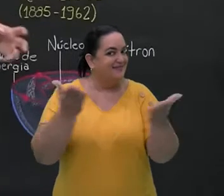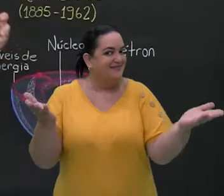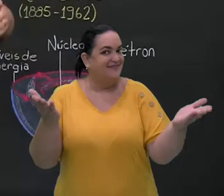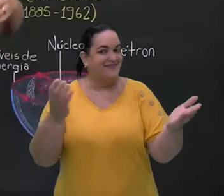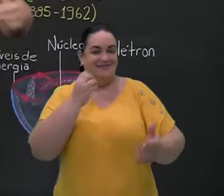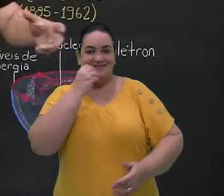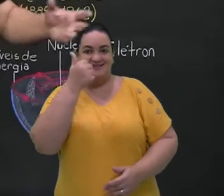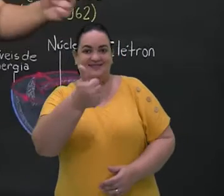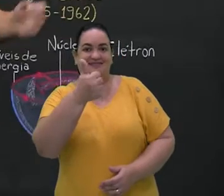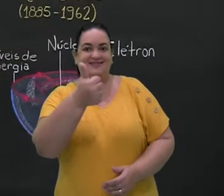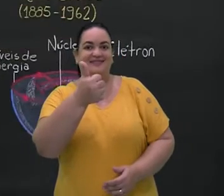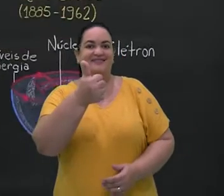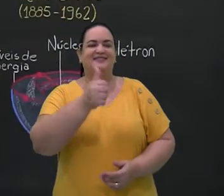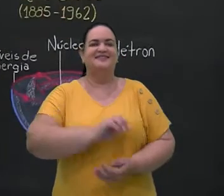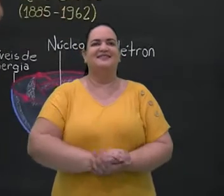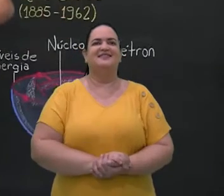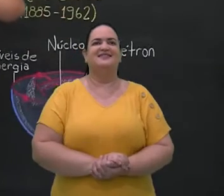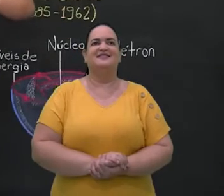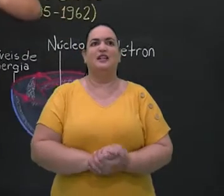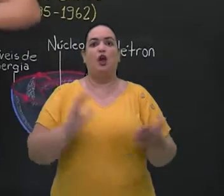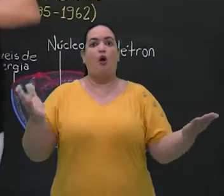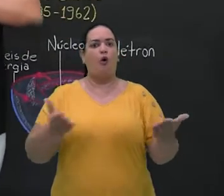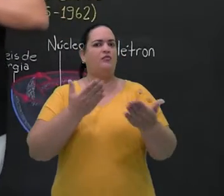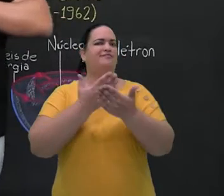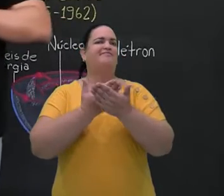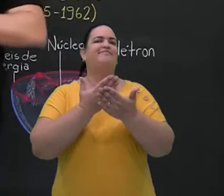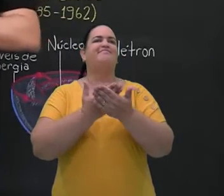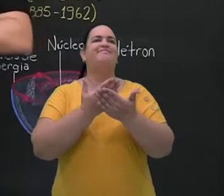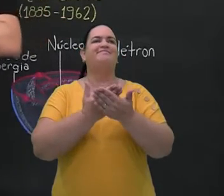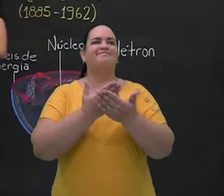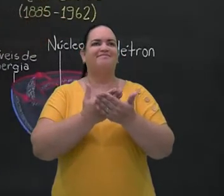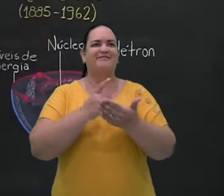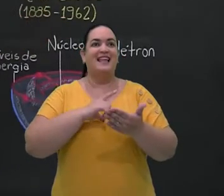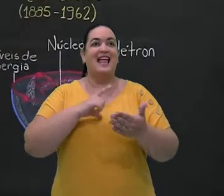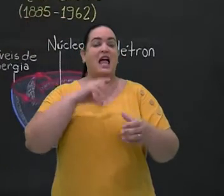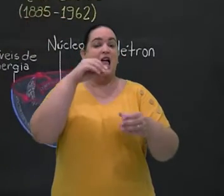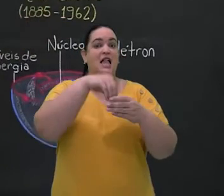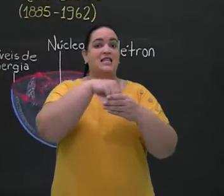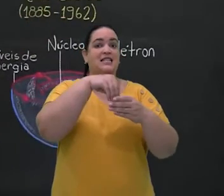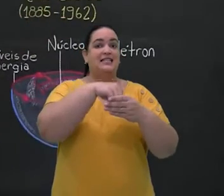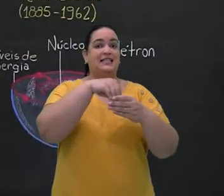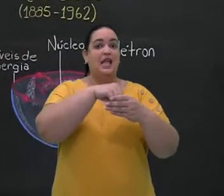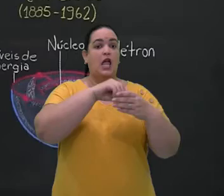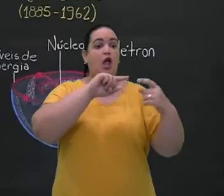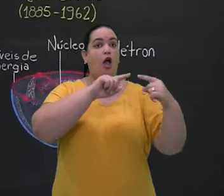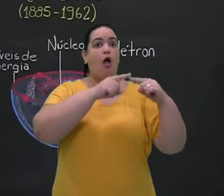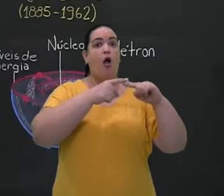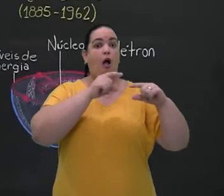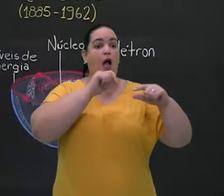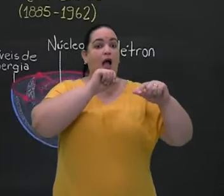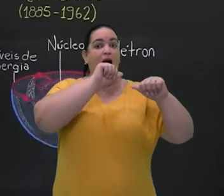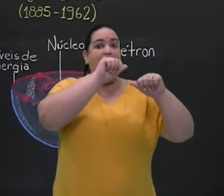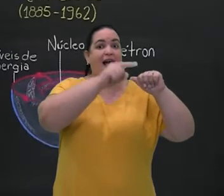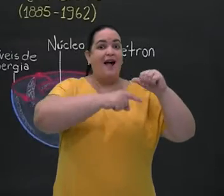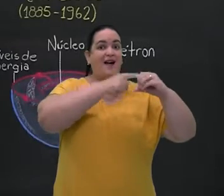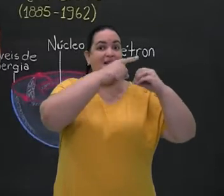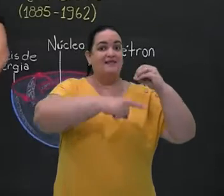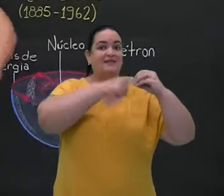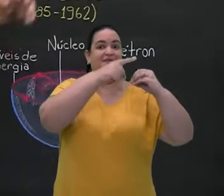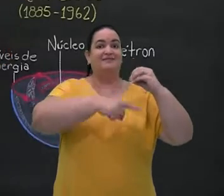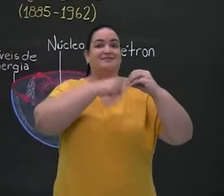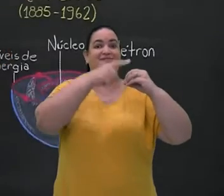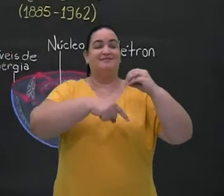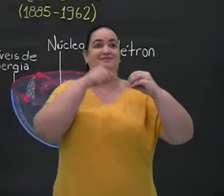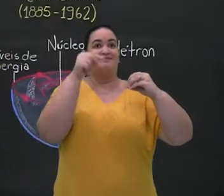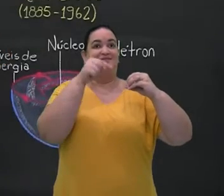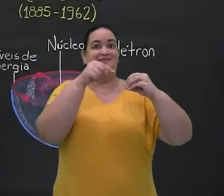Olá, queridos, tudo bem? Então, nessa nossa aula, a gente vai abordar o tema atomística. Dentro de